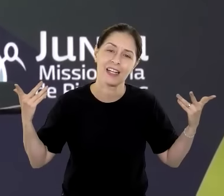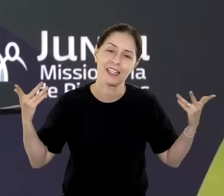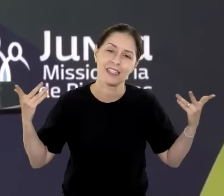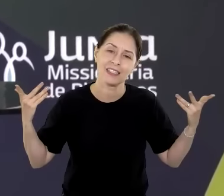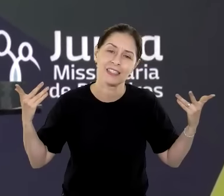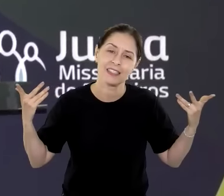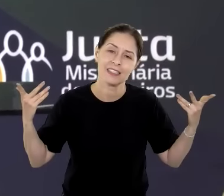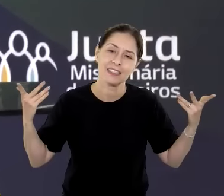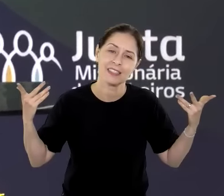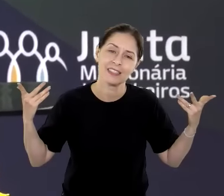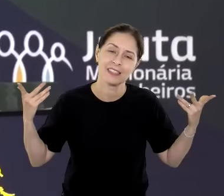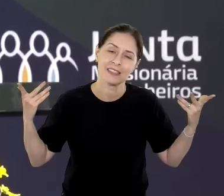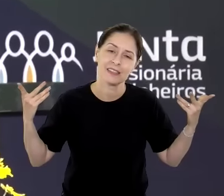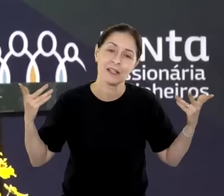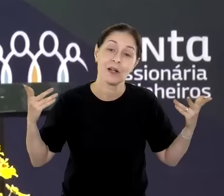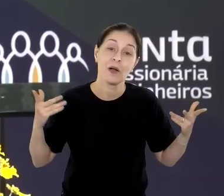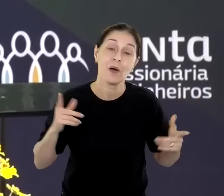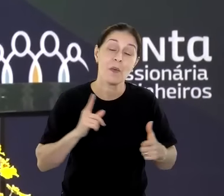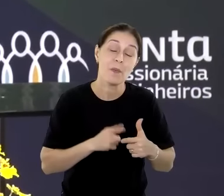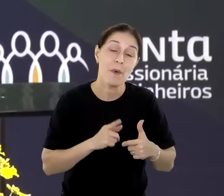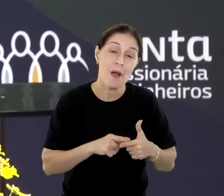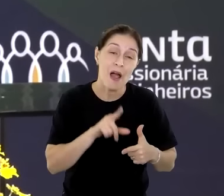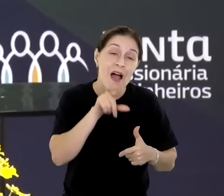Elas sabem que tem alguém que cuida delas.